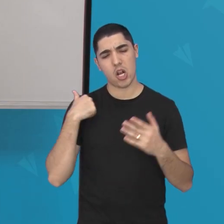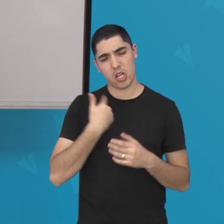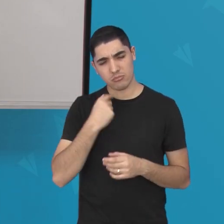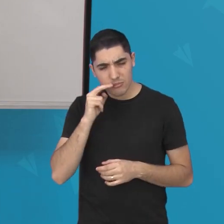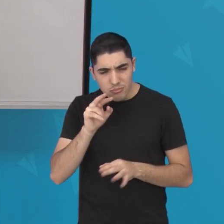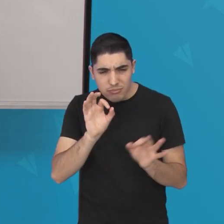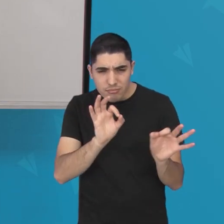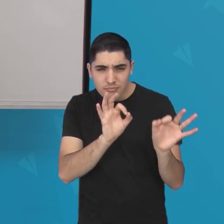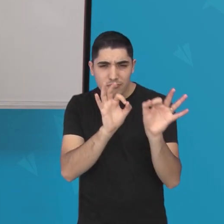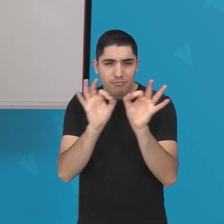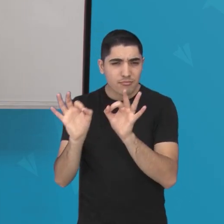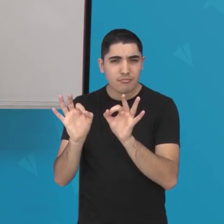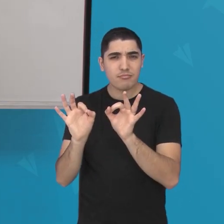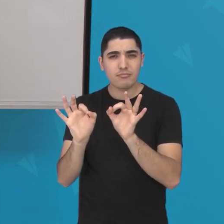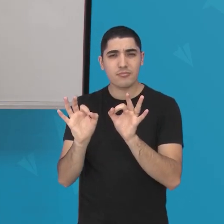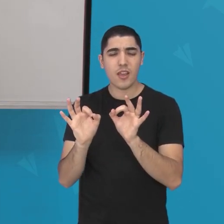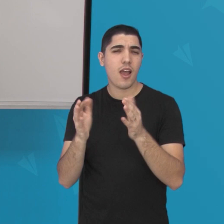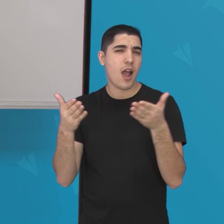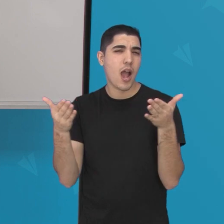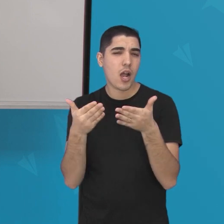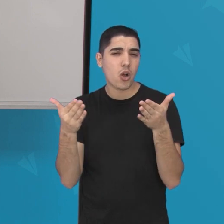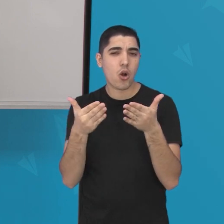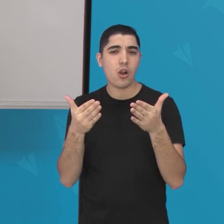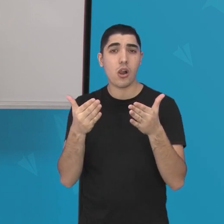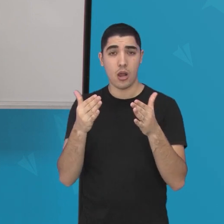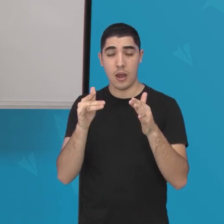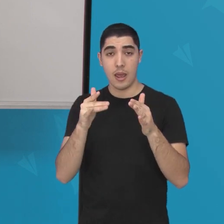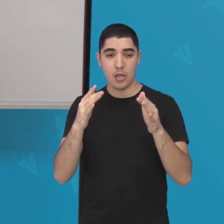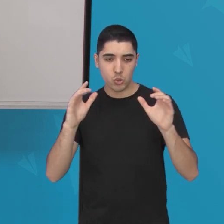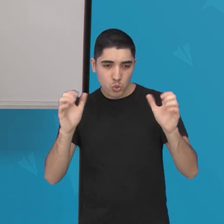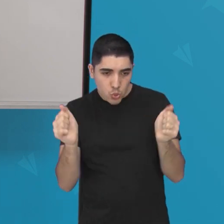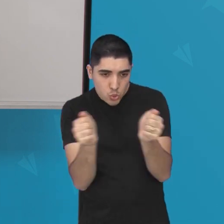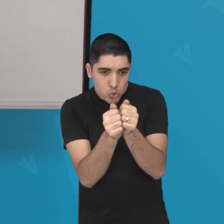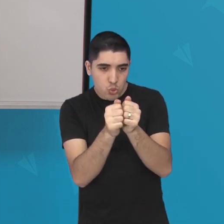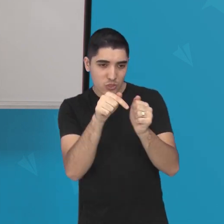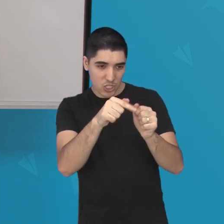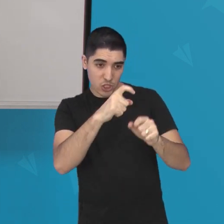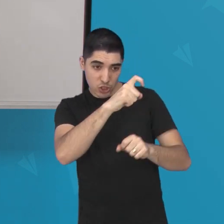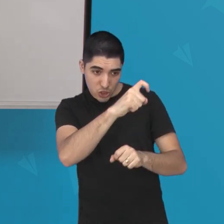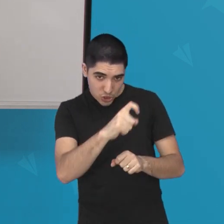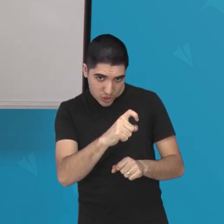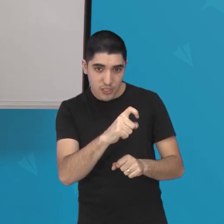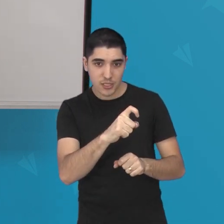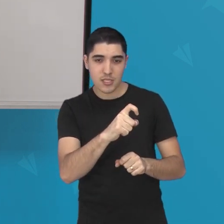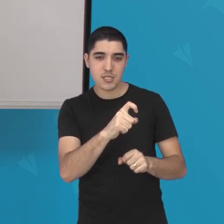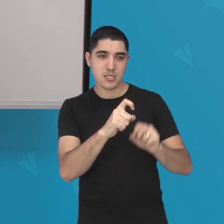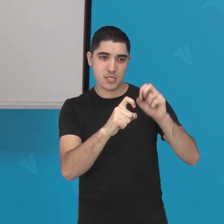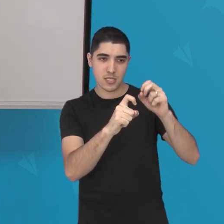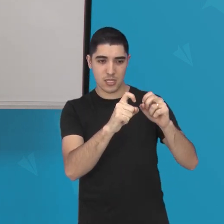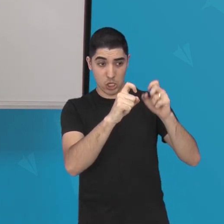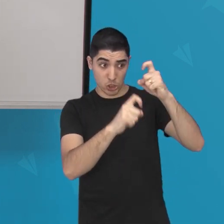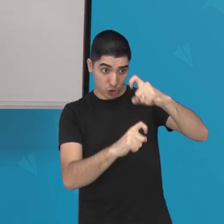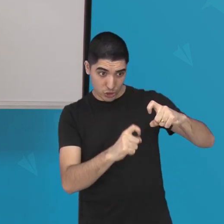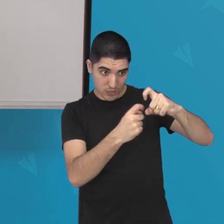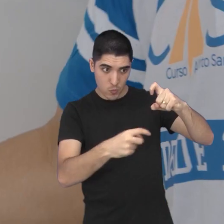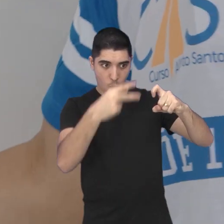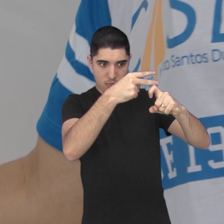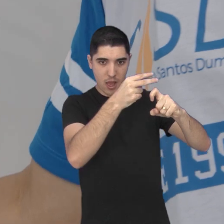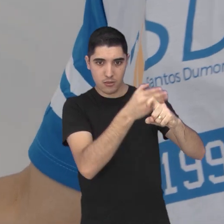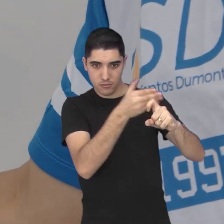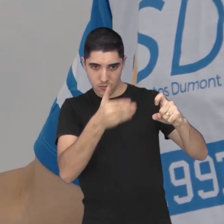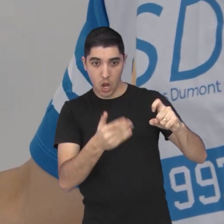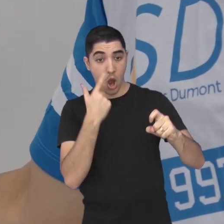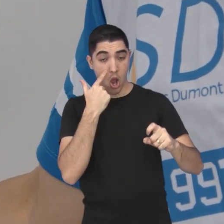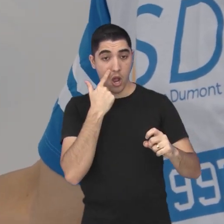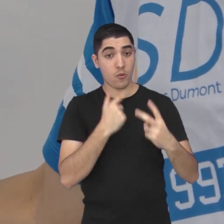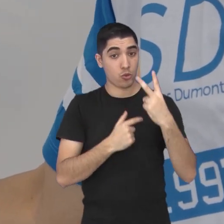olhando essa equação, vamos, para simplificar, juntar os termos de x quadrado, x e os termos puramente numéricos, ok? Então